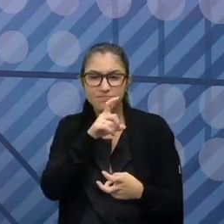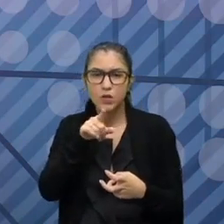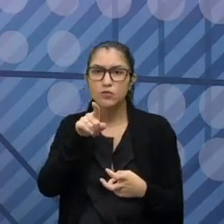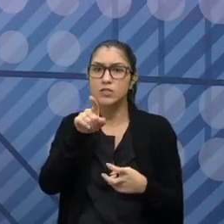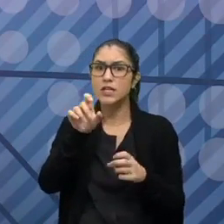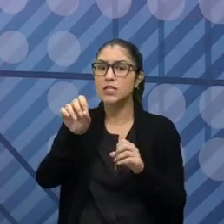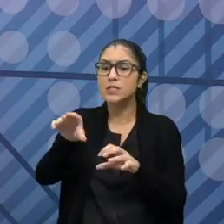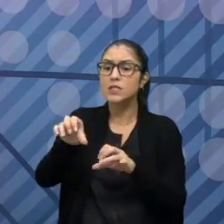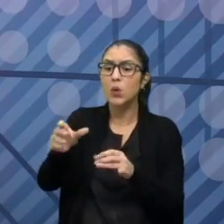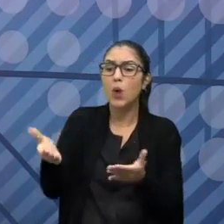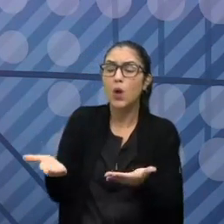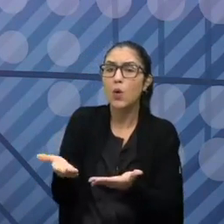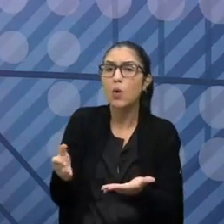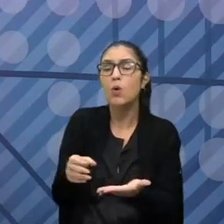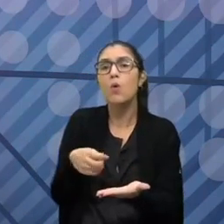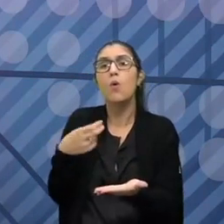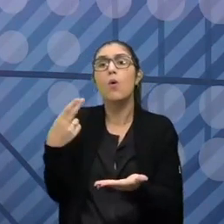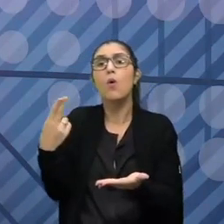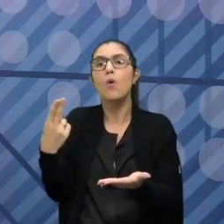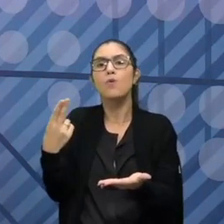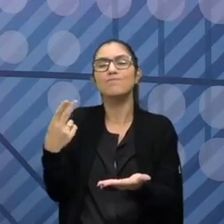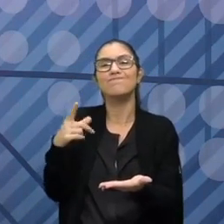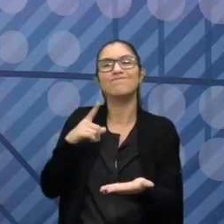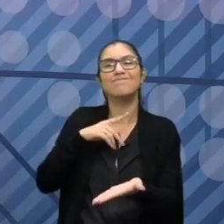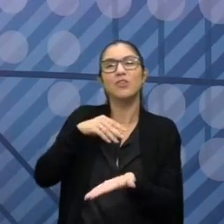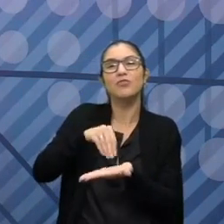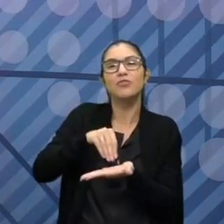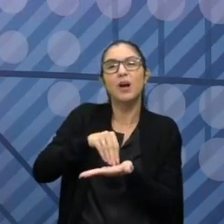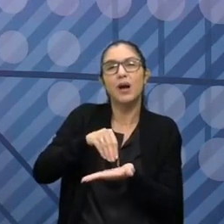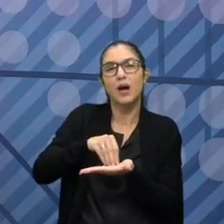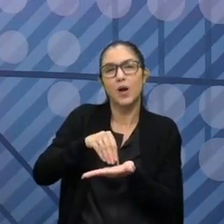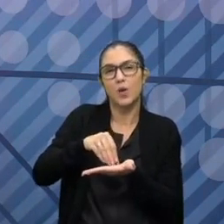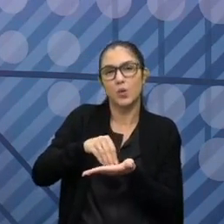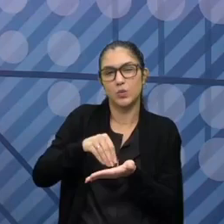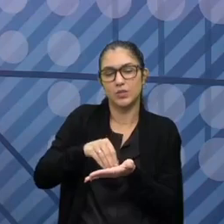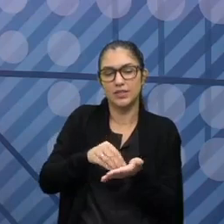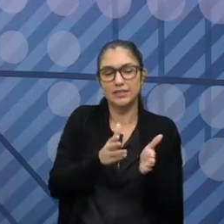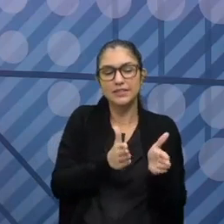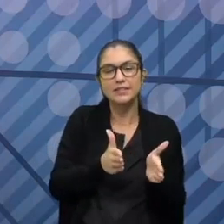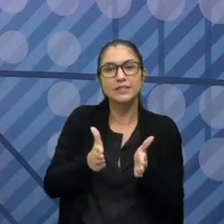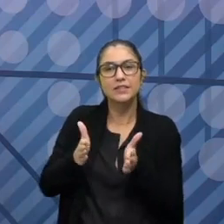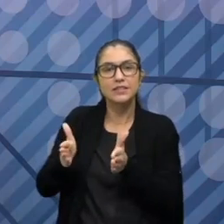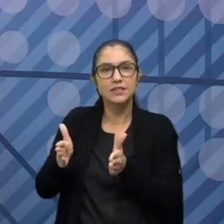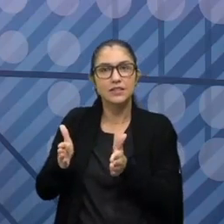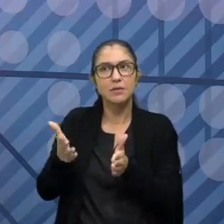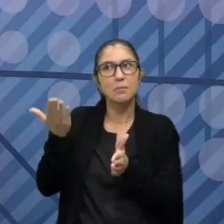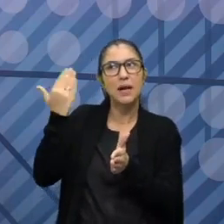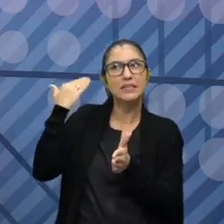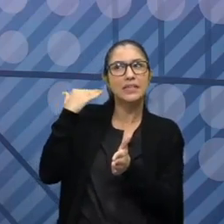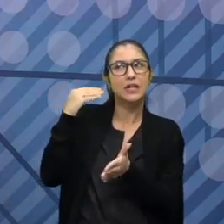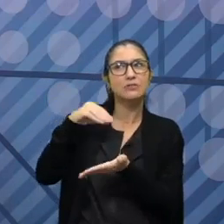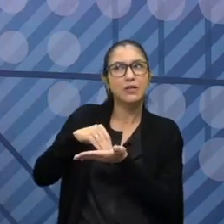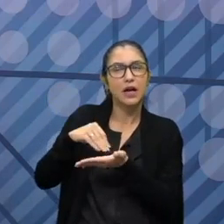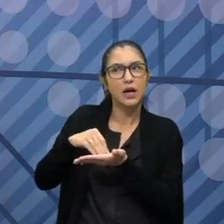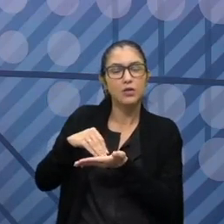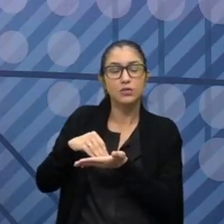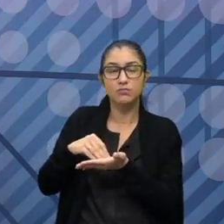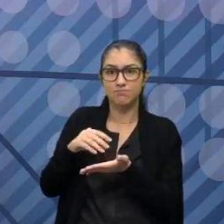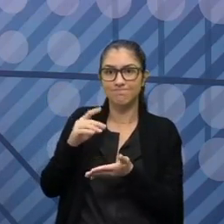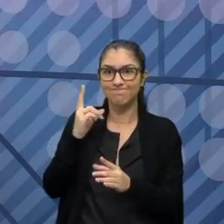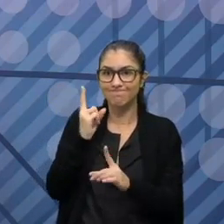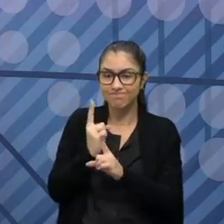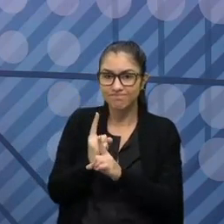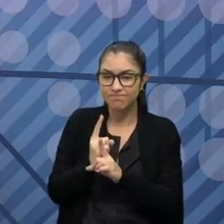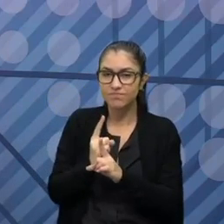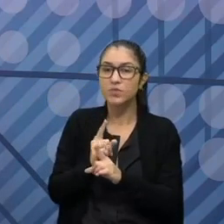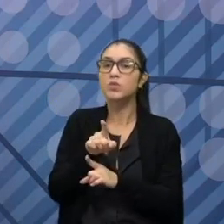você está ensinando no momento ou se é a ausência de algum desses passos que ficaram para trás. Se você identifica que são um